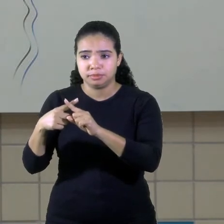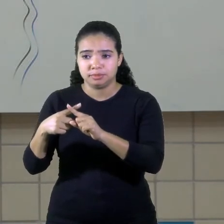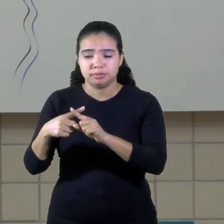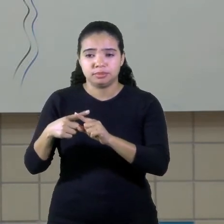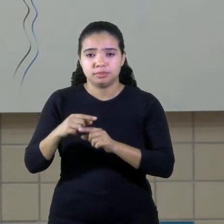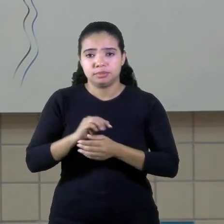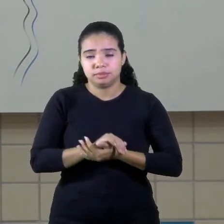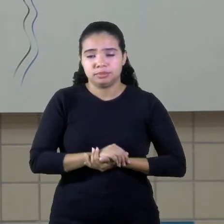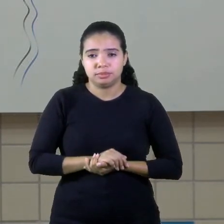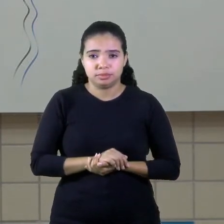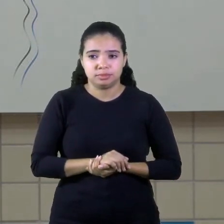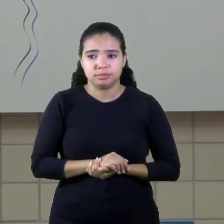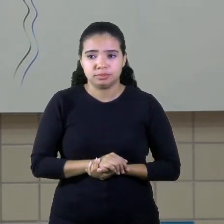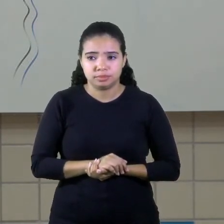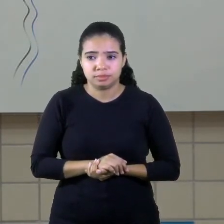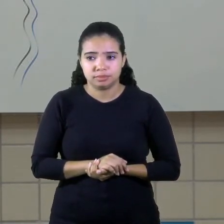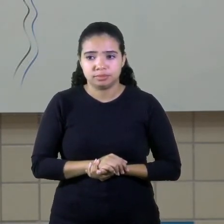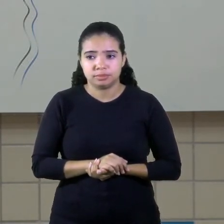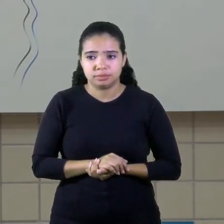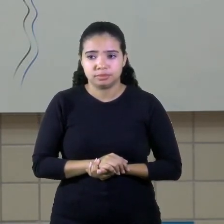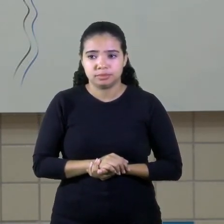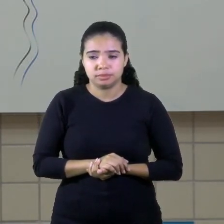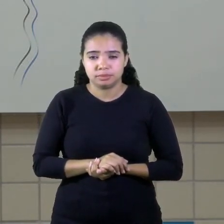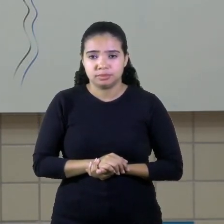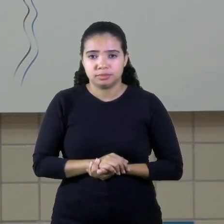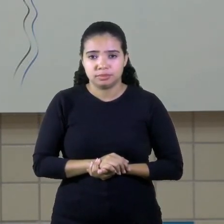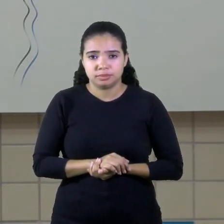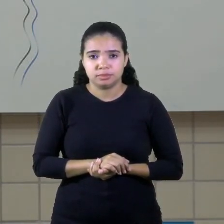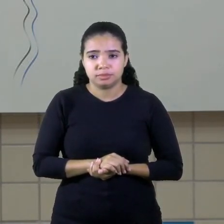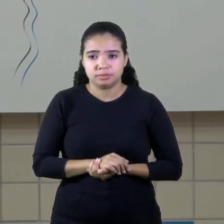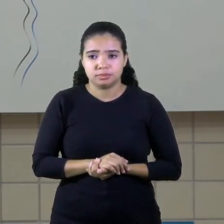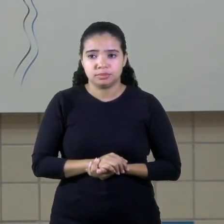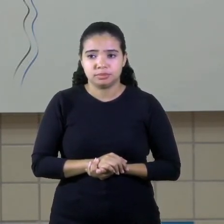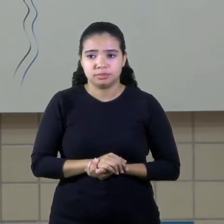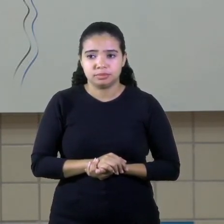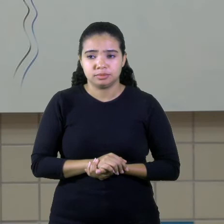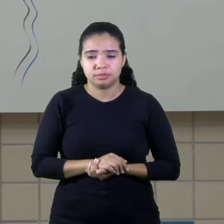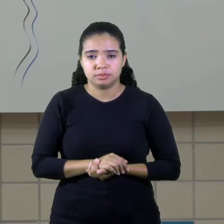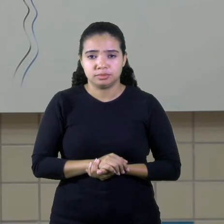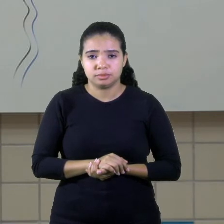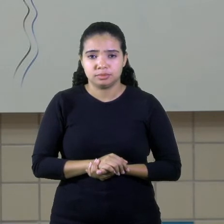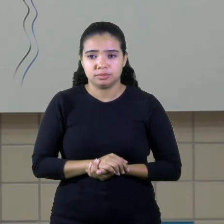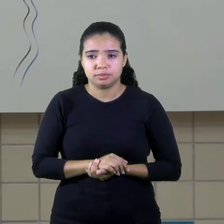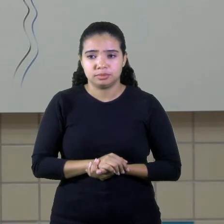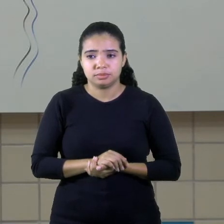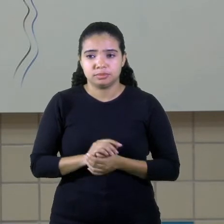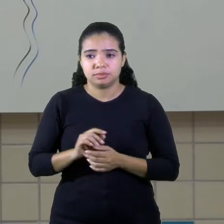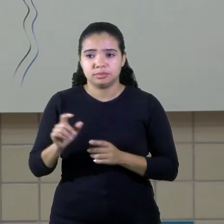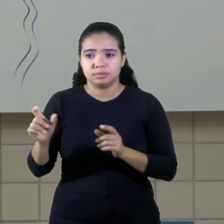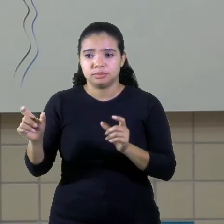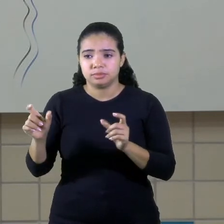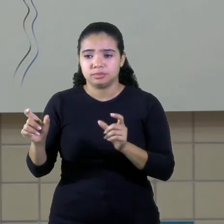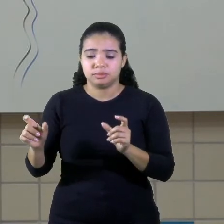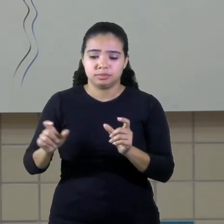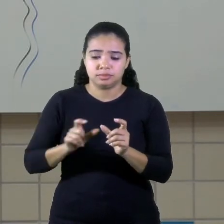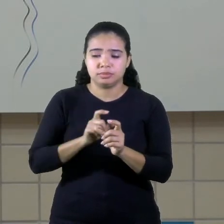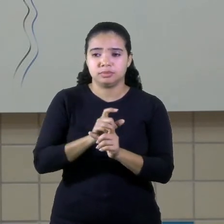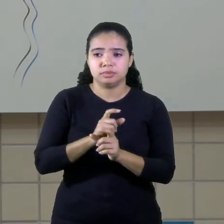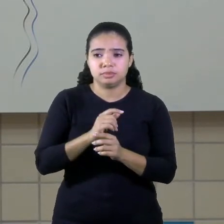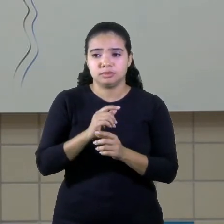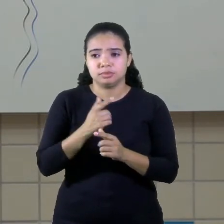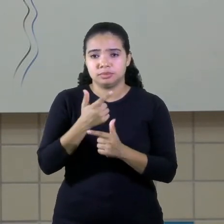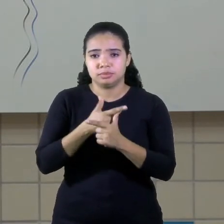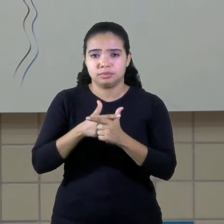2. O que estava dividindo, eu jogo para o outro lado, estava depois do igual, eu trago para antes do igual. Se era uma divisão,